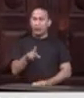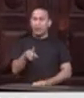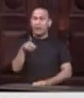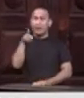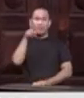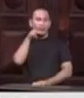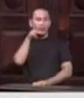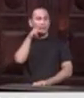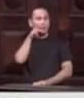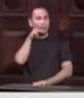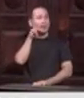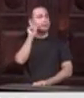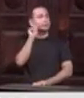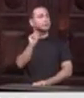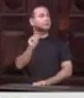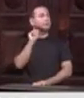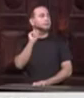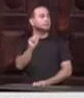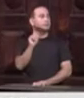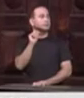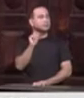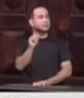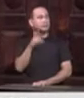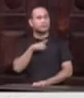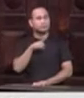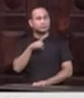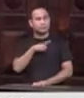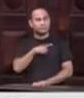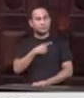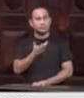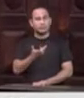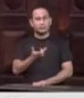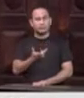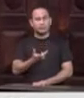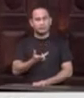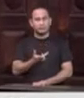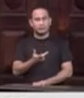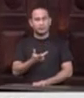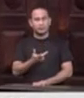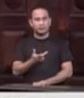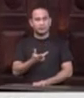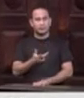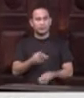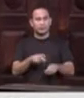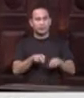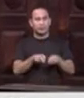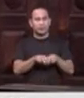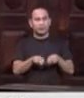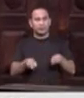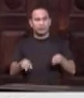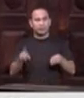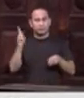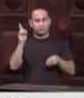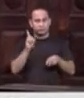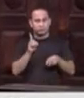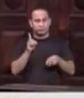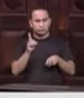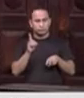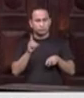parlamentares que têm, por deliberação da mesa diretora, uma proteção